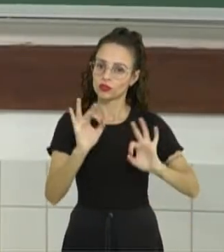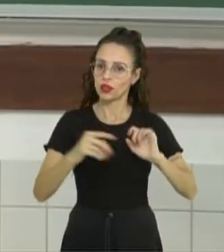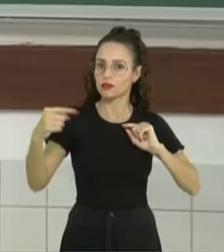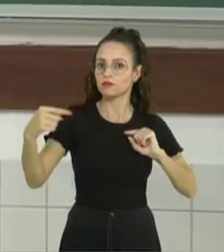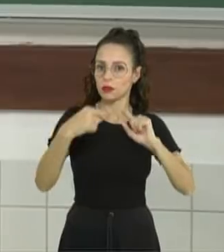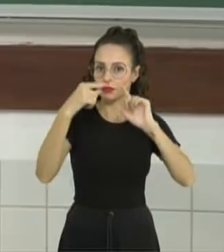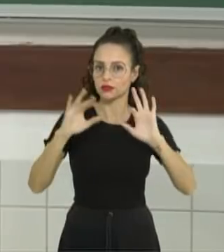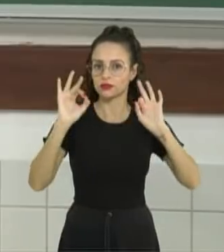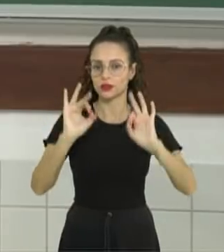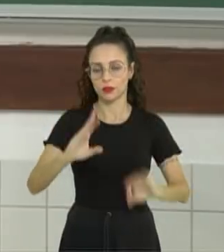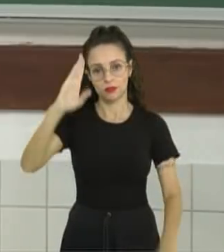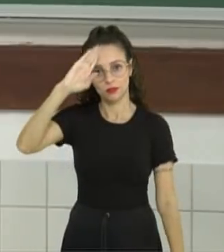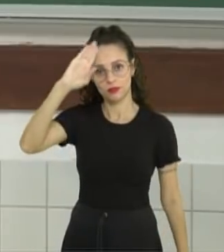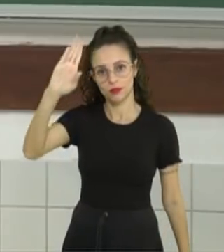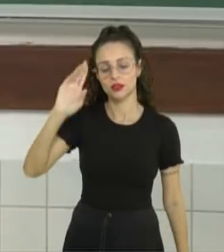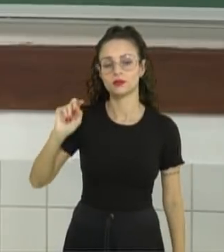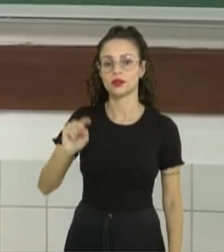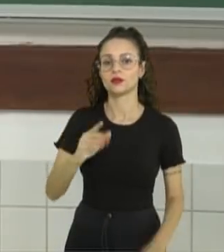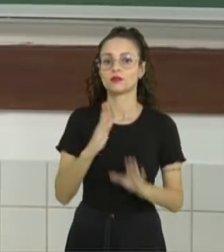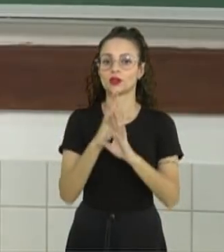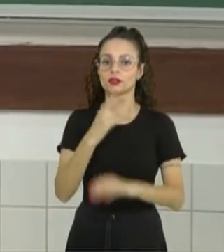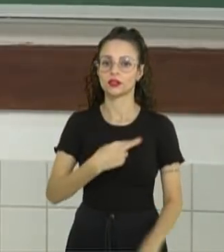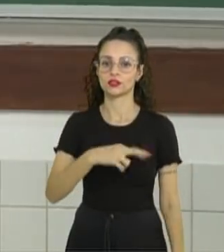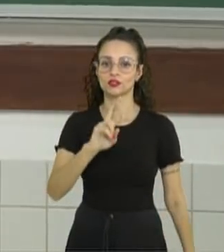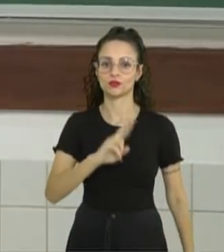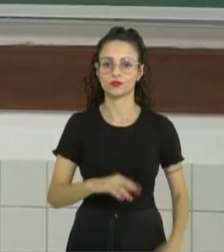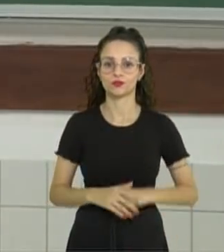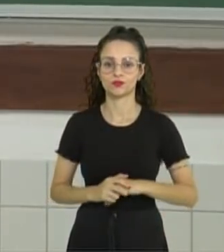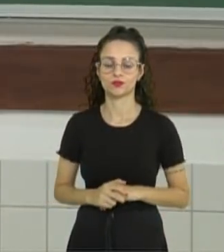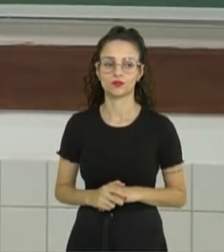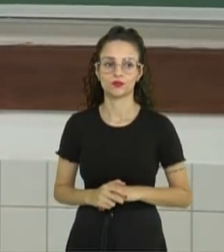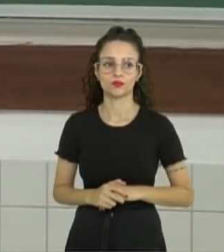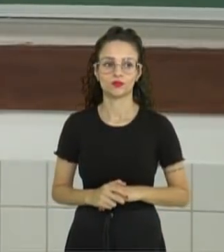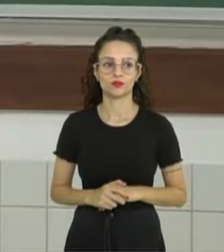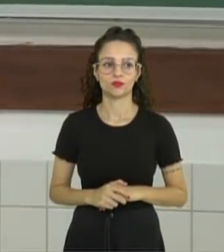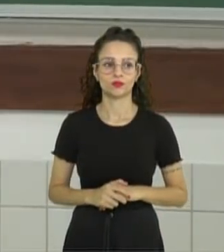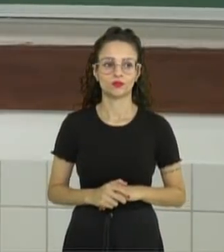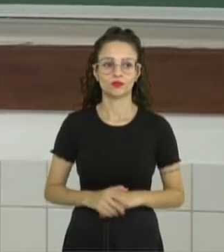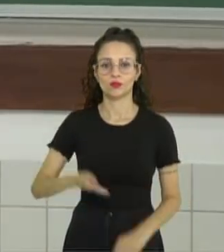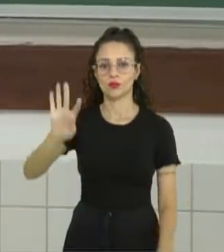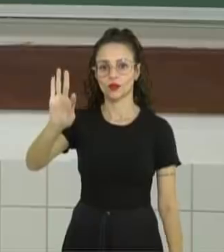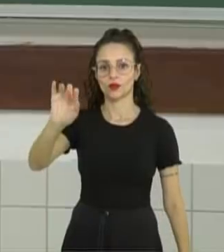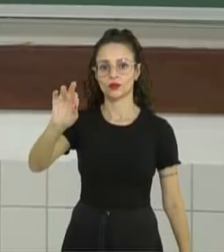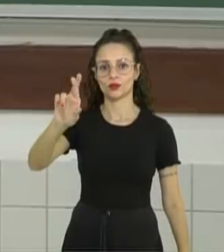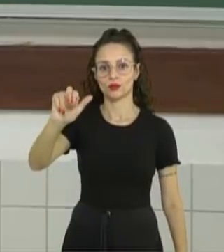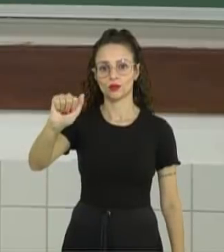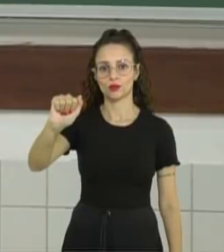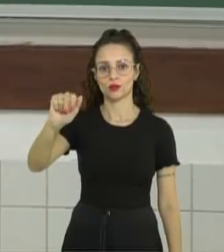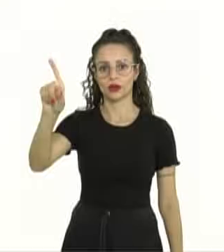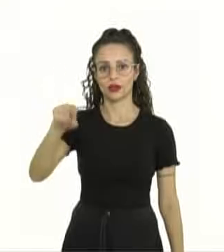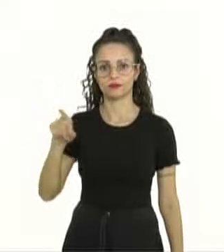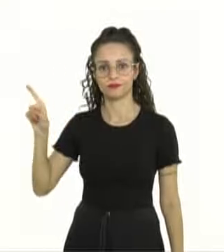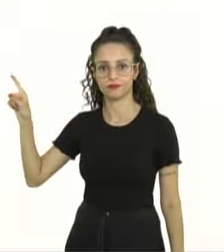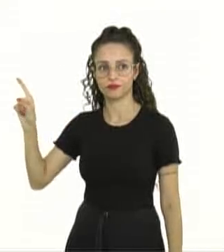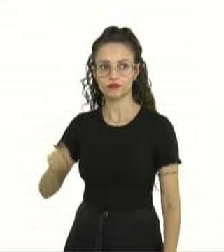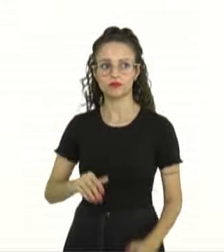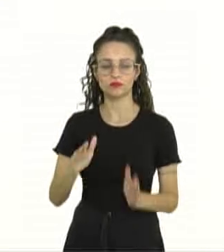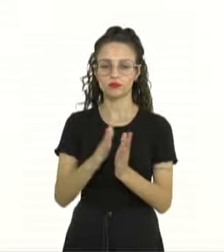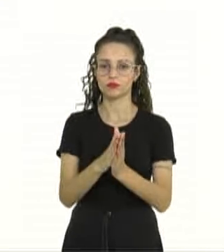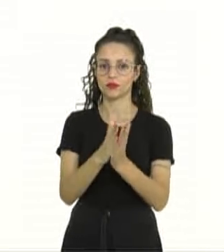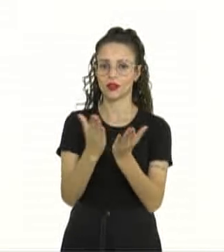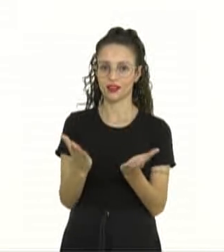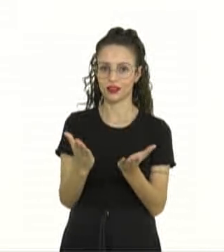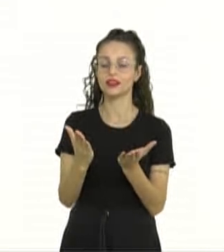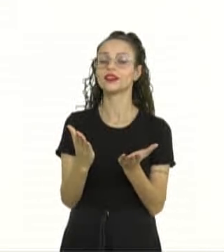paralela. Também, principalmente por questões religiosas. Torá. Aqui uma representação, uma fotografia do Torá, o